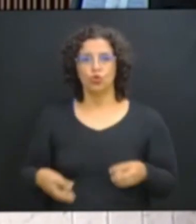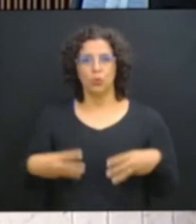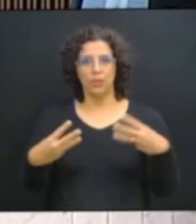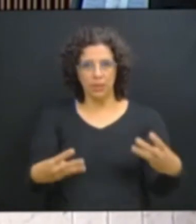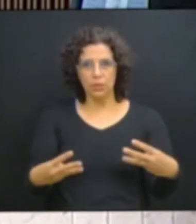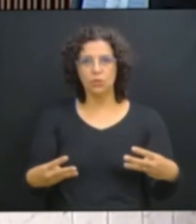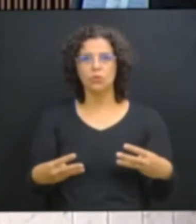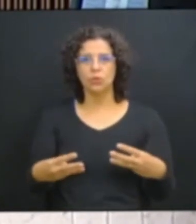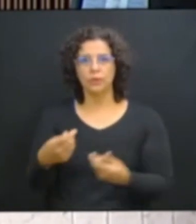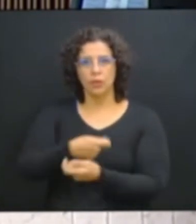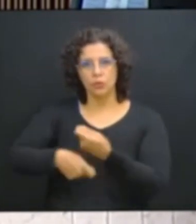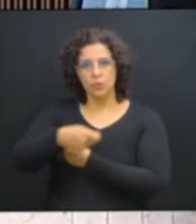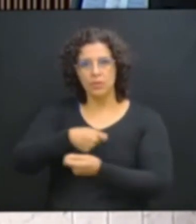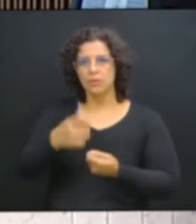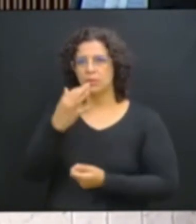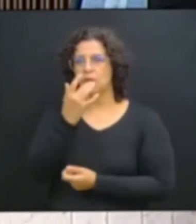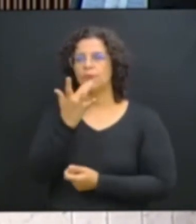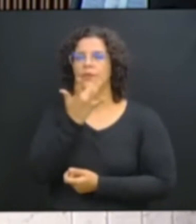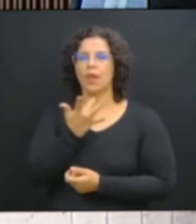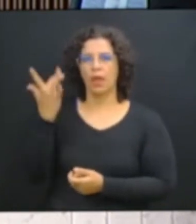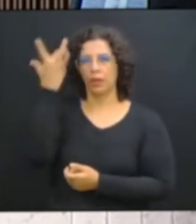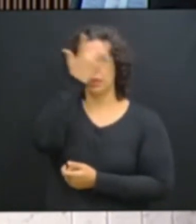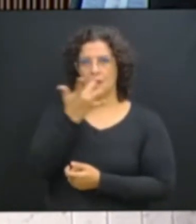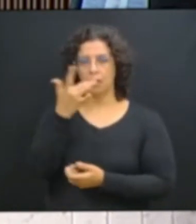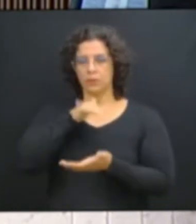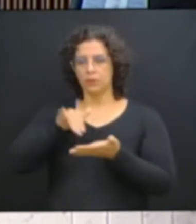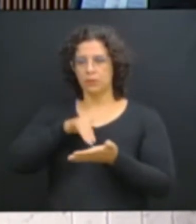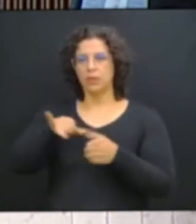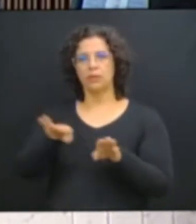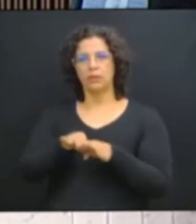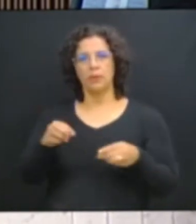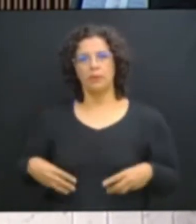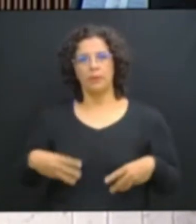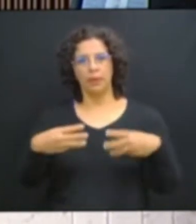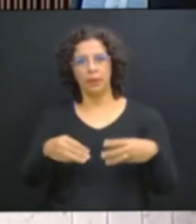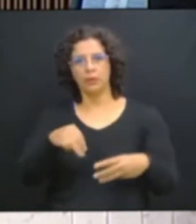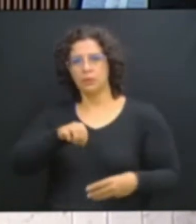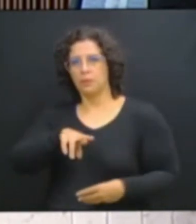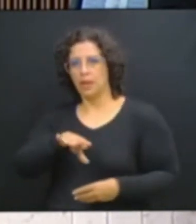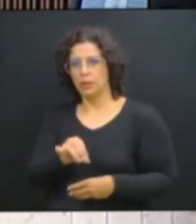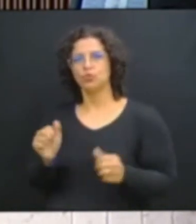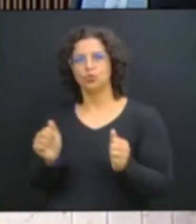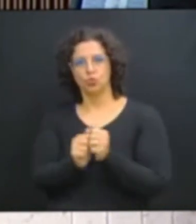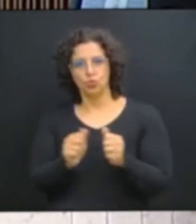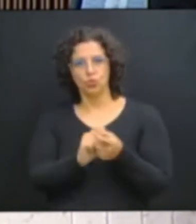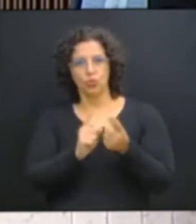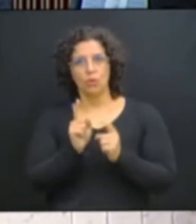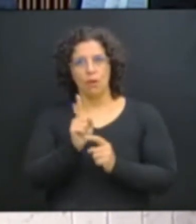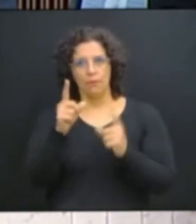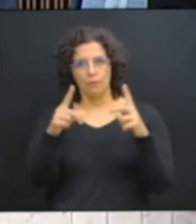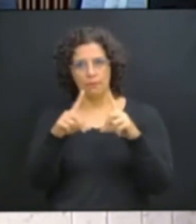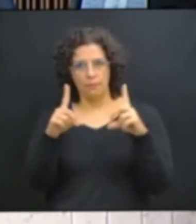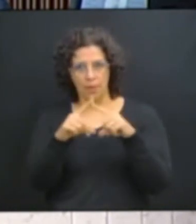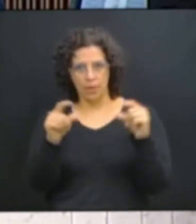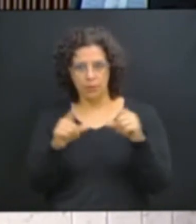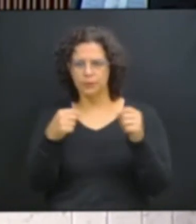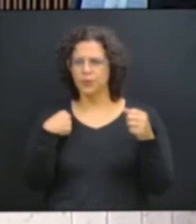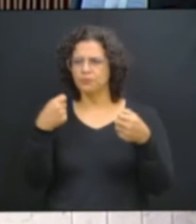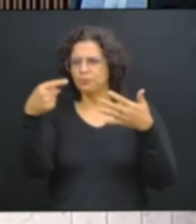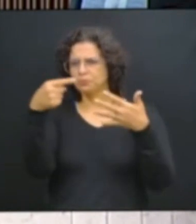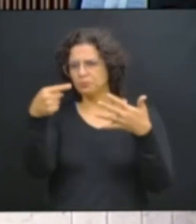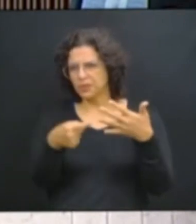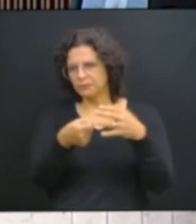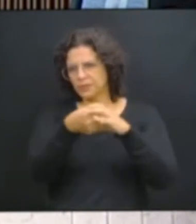Fernando Haddad, e o secretário-geral da Presidência da República, ministro Márcio Macedo, onde foram tratados